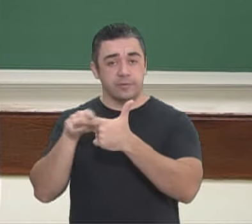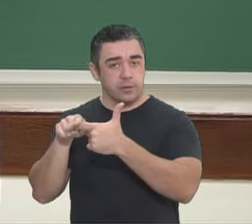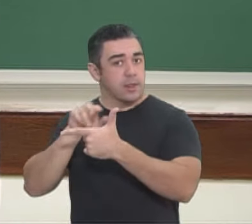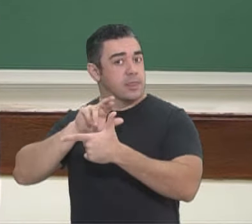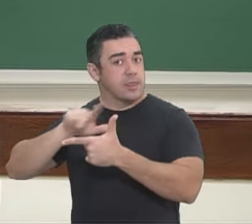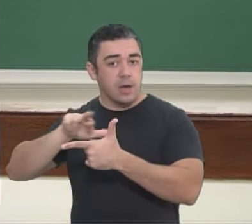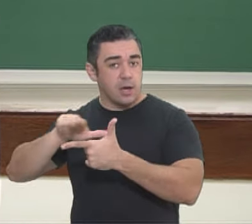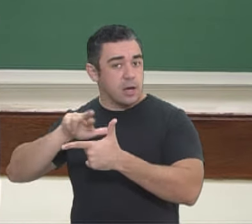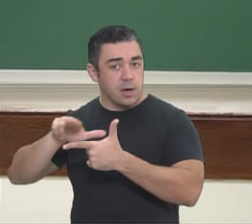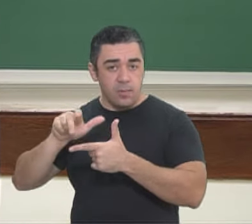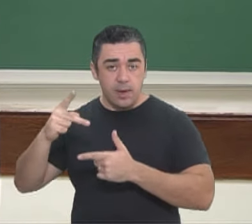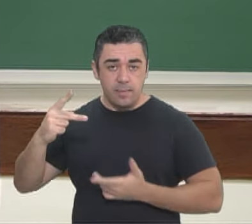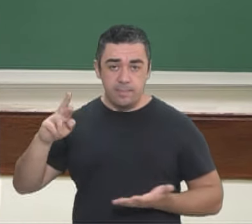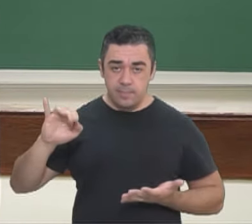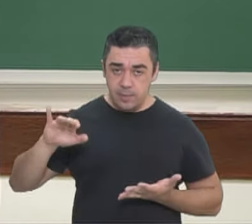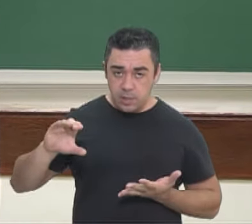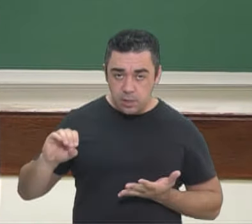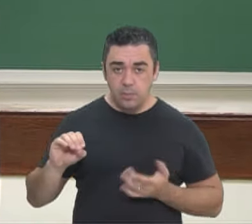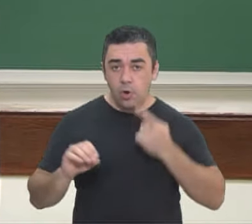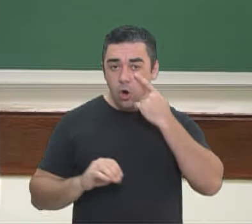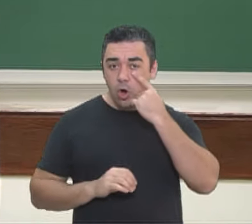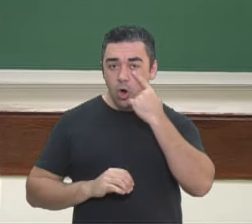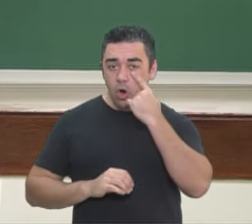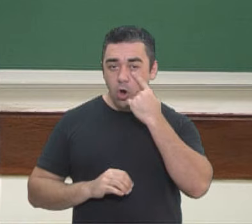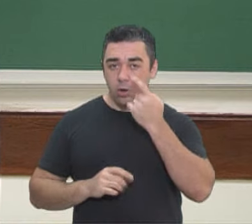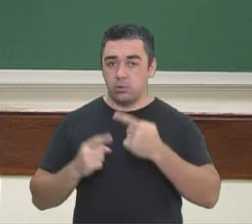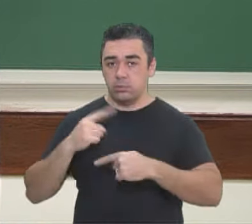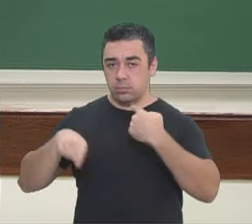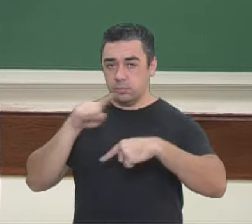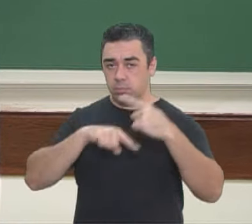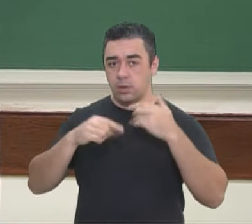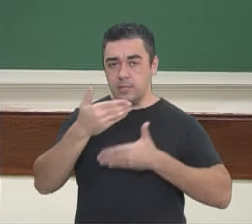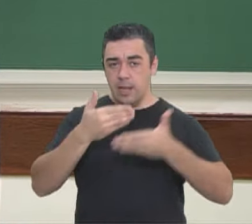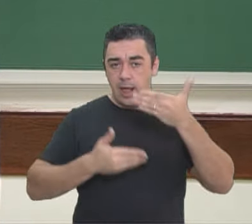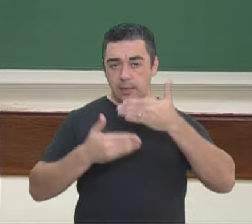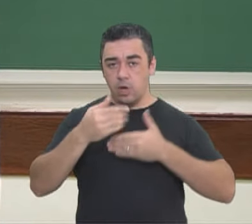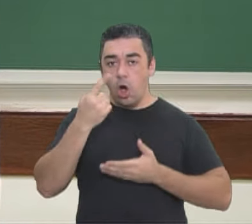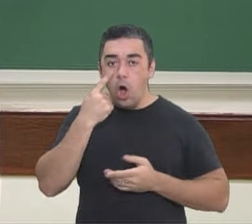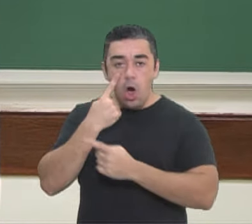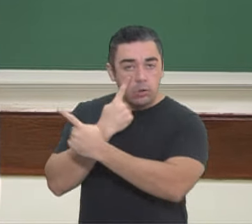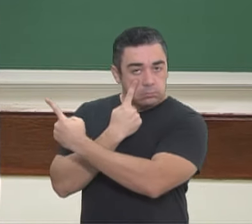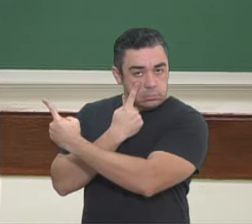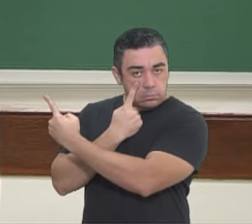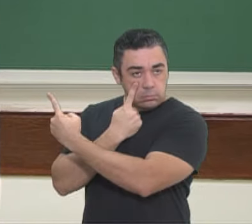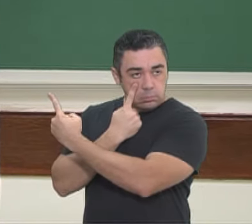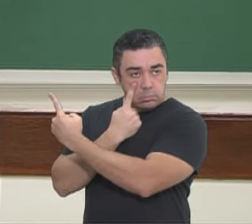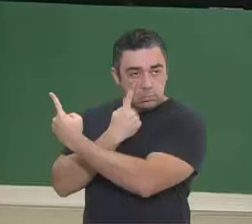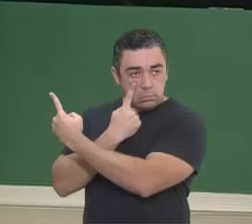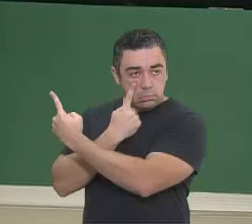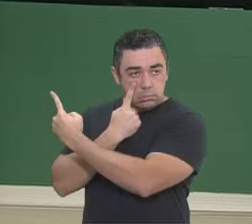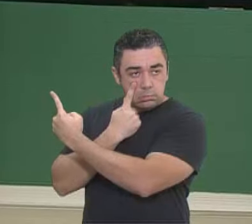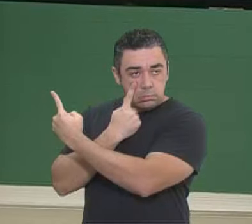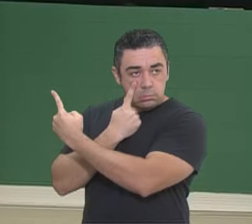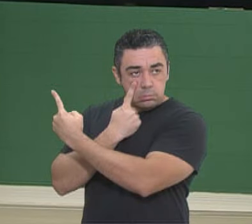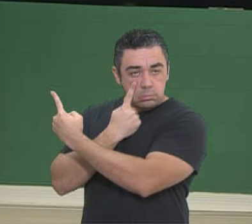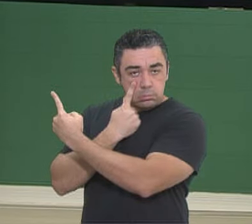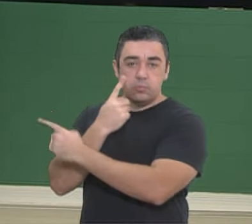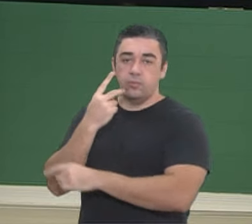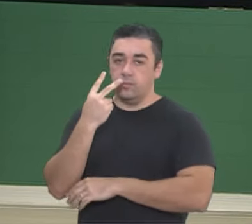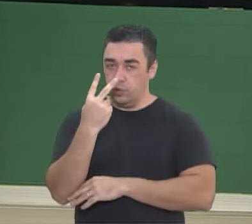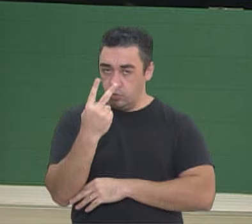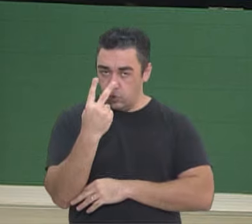olha só. Vou voltar lá para você ver naquele slide lá, ó. Mais um, mais um, mais um. Aqui, ó. O 2 é